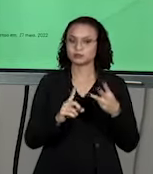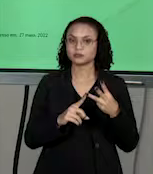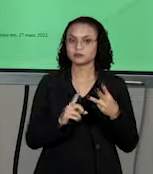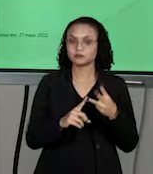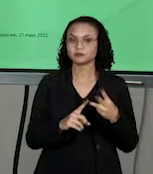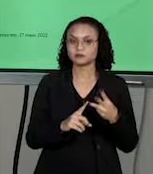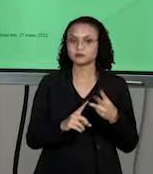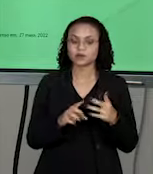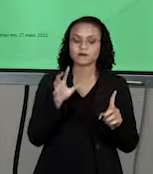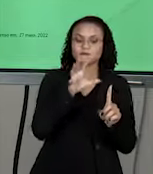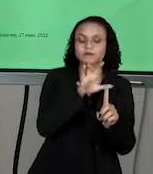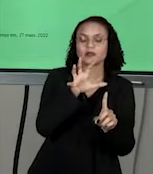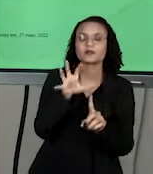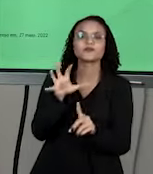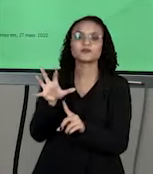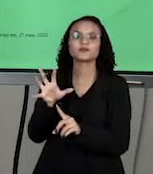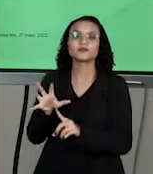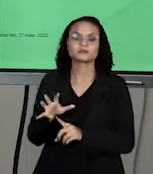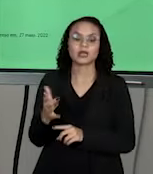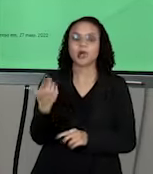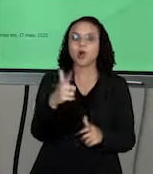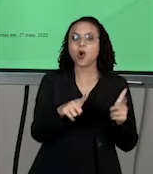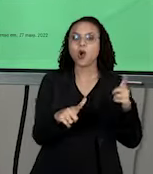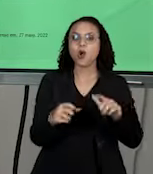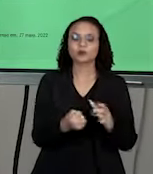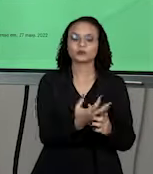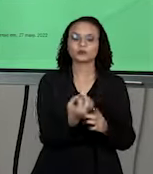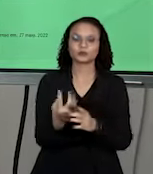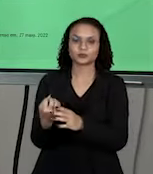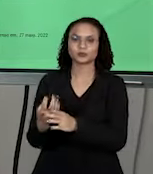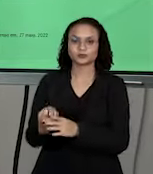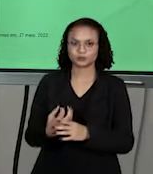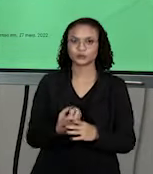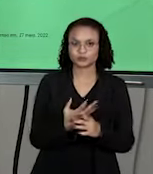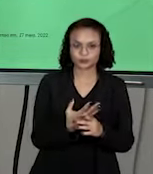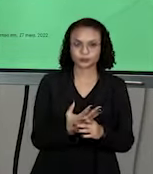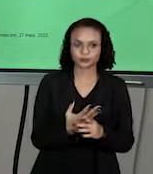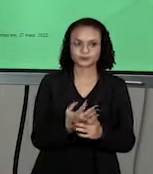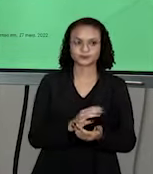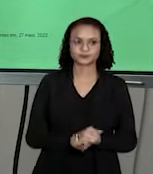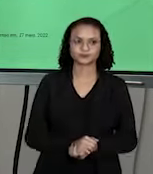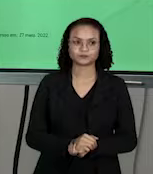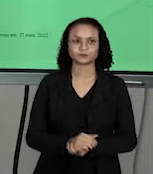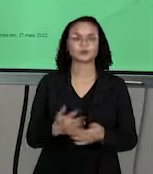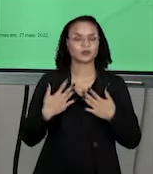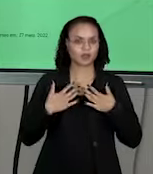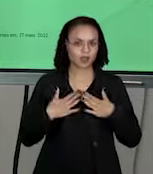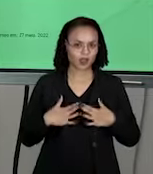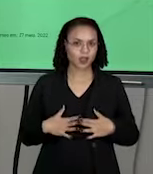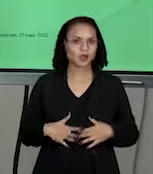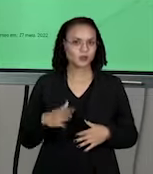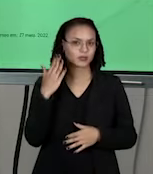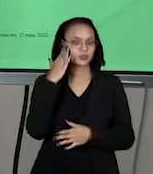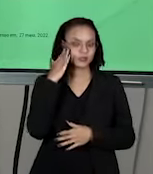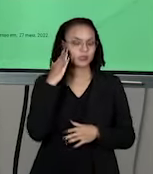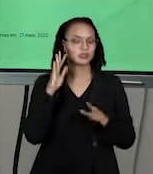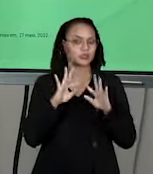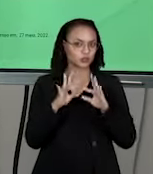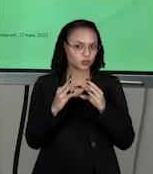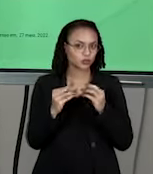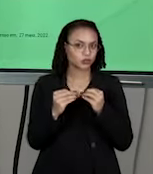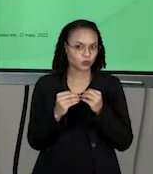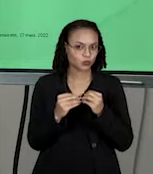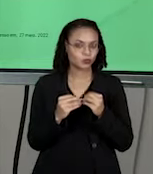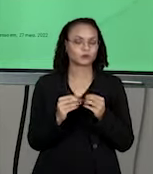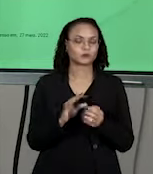produzirem o quê? Outros hormônios. Então, o hormônio ativa a produção de outros hormônios. Calma que a gente vai entender tudo isso